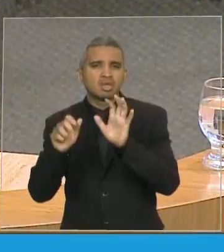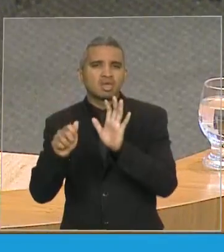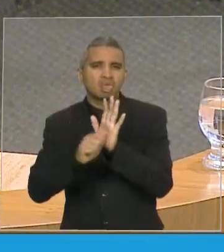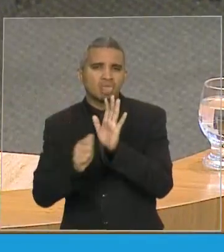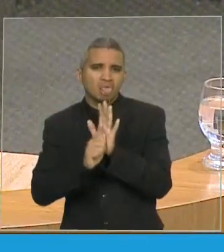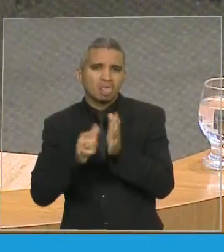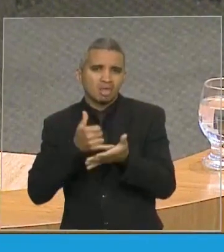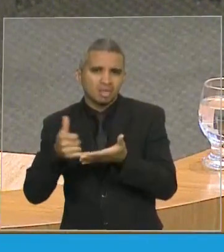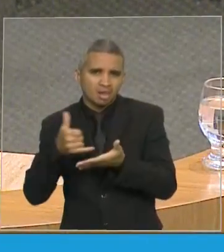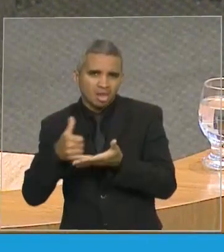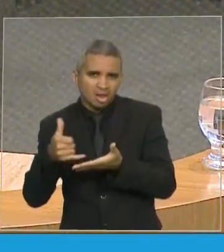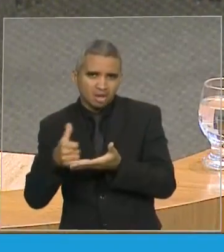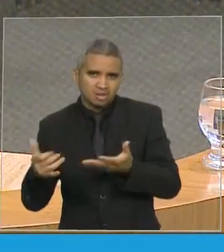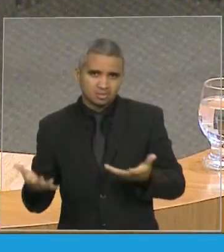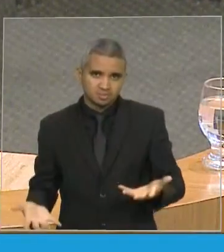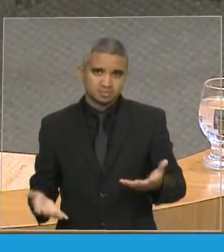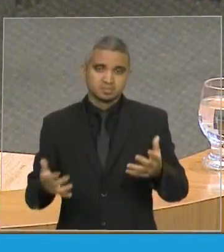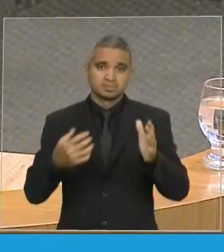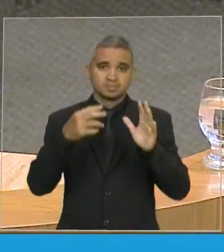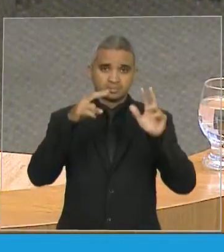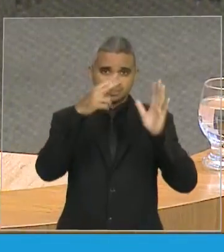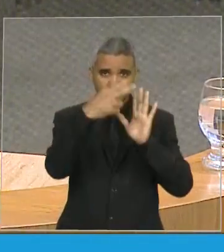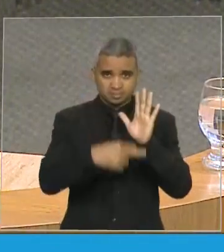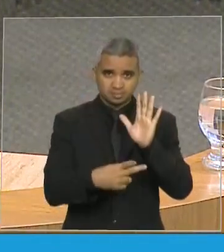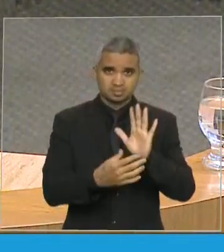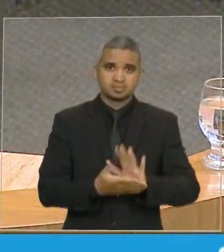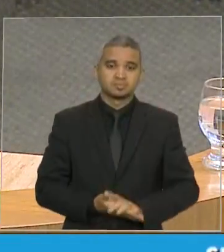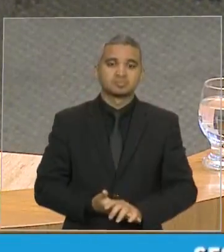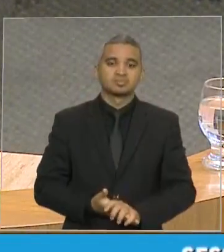A Igreja Católica proclama